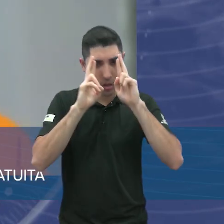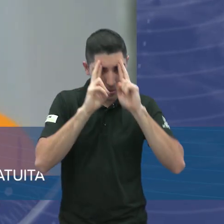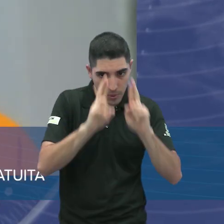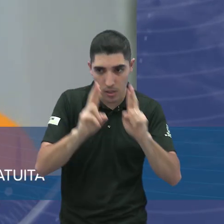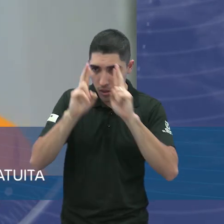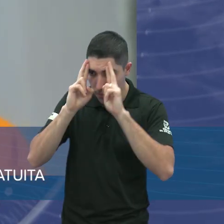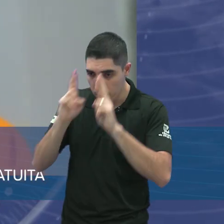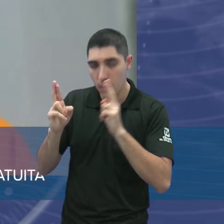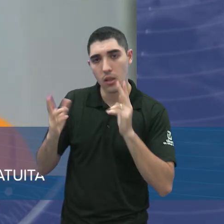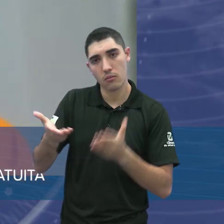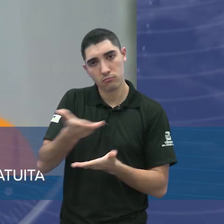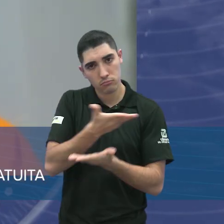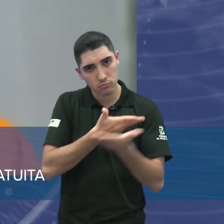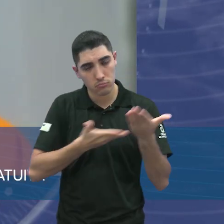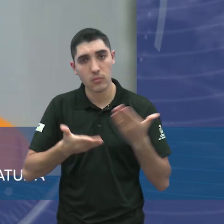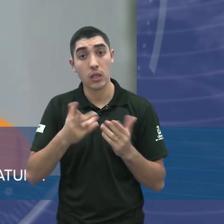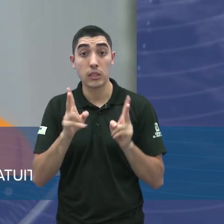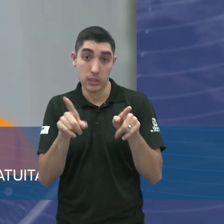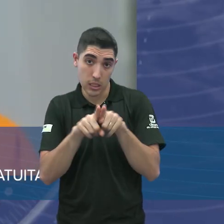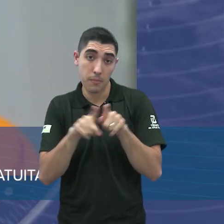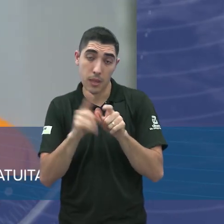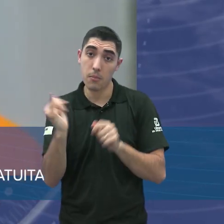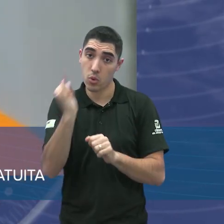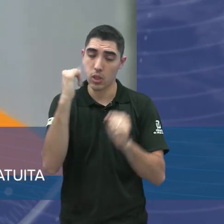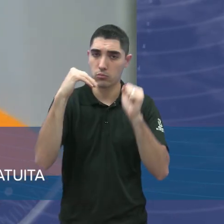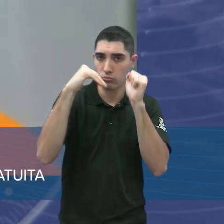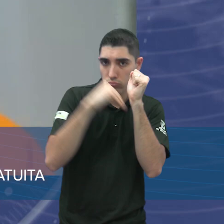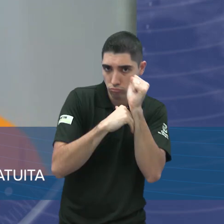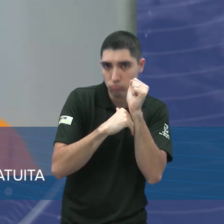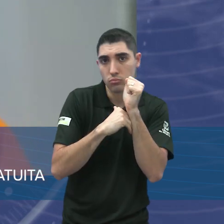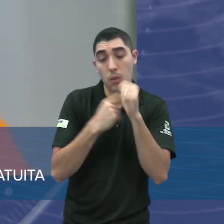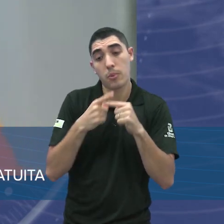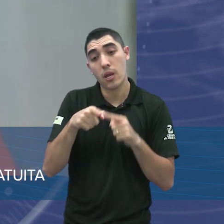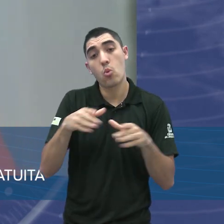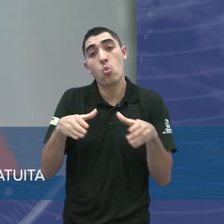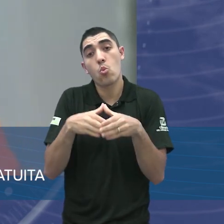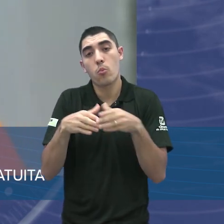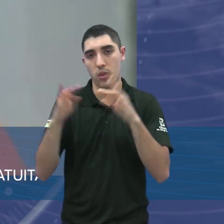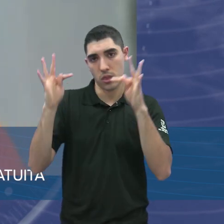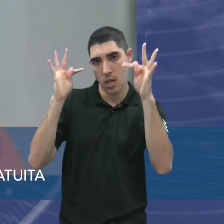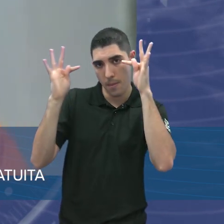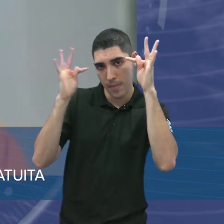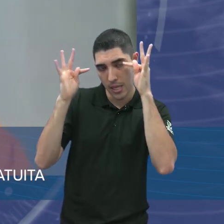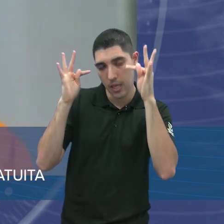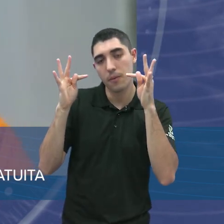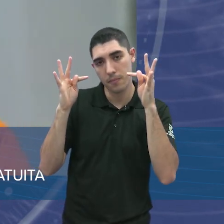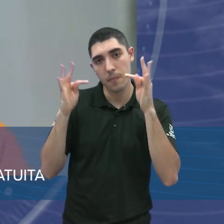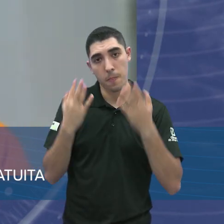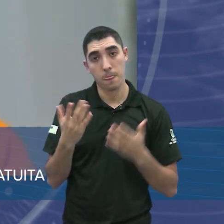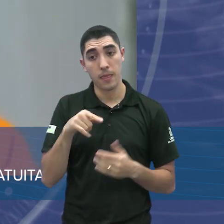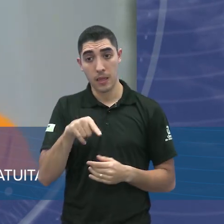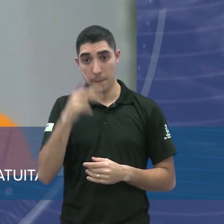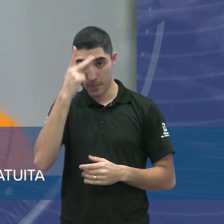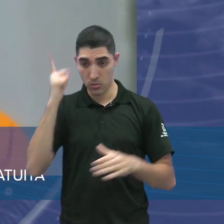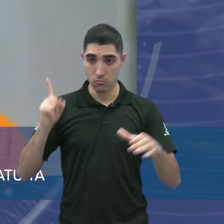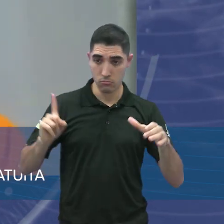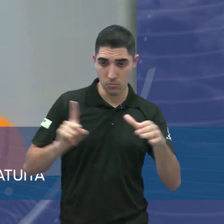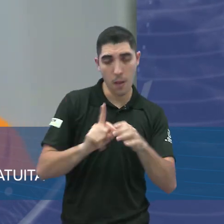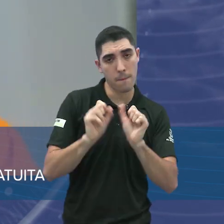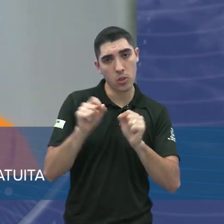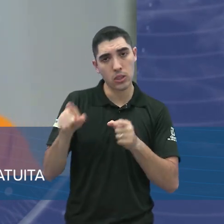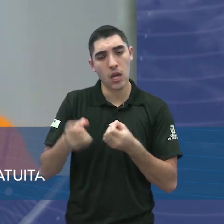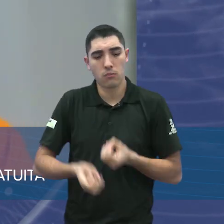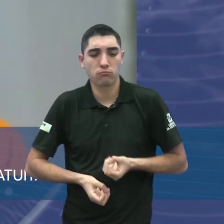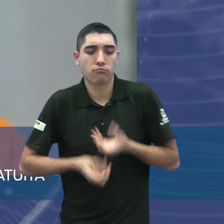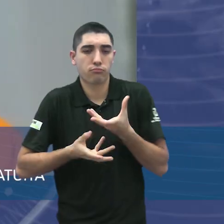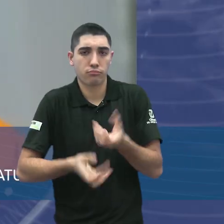respeito, da questão do sigilo, daquilo que é discutido, porque é um grupo terapêutico, então as pessoas vêm para poder se